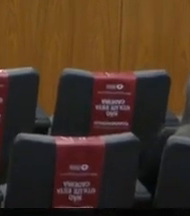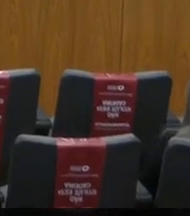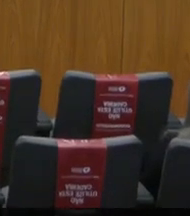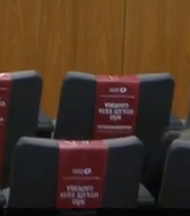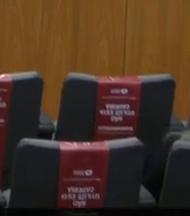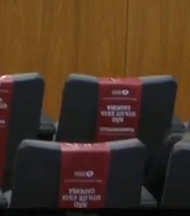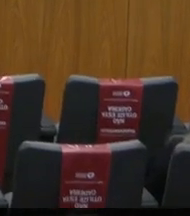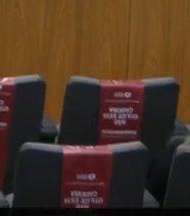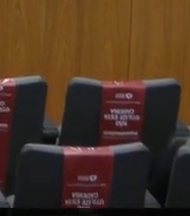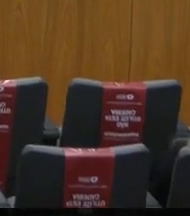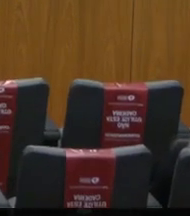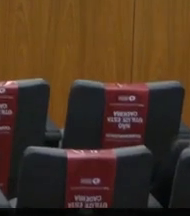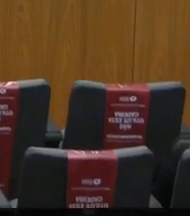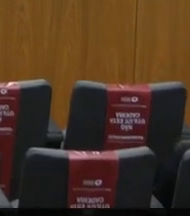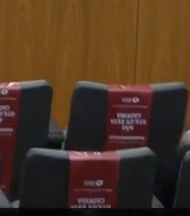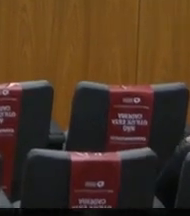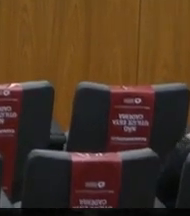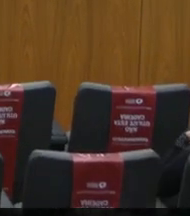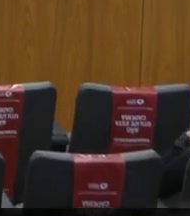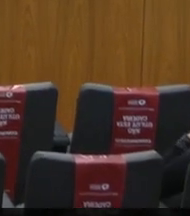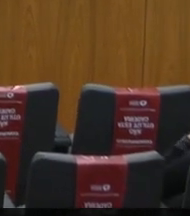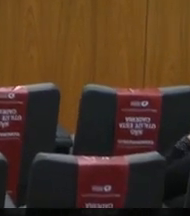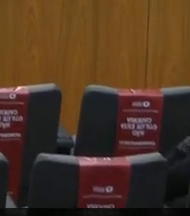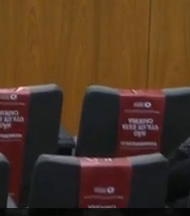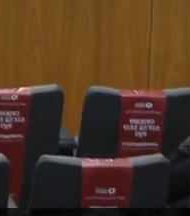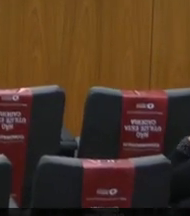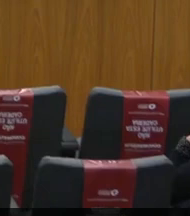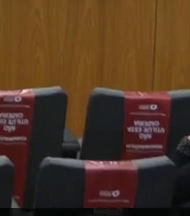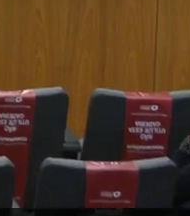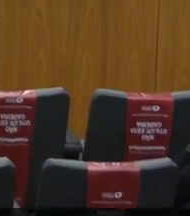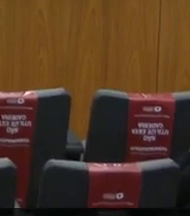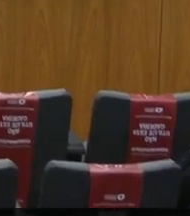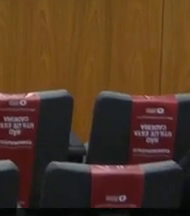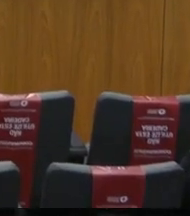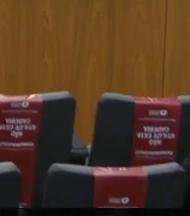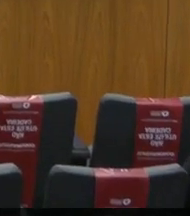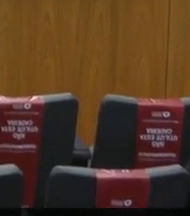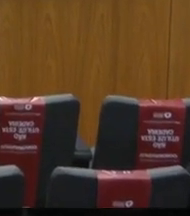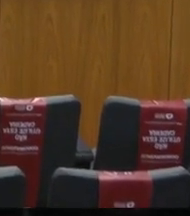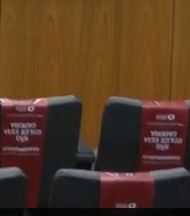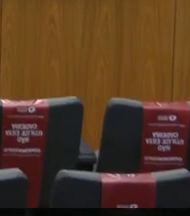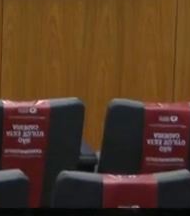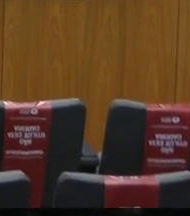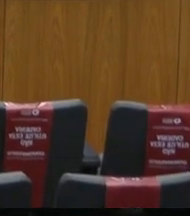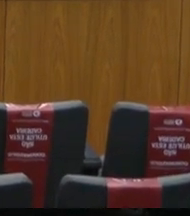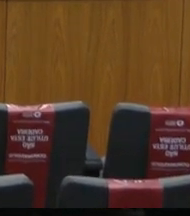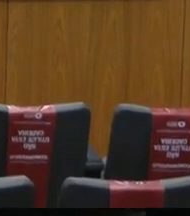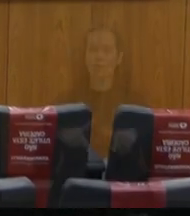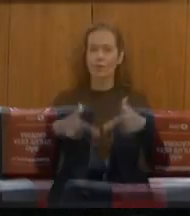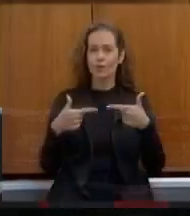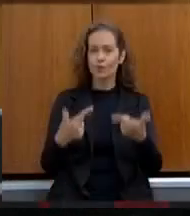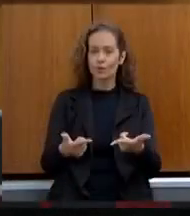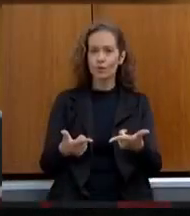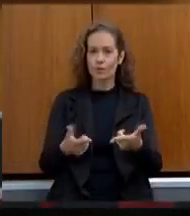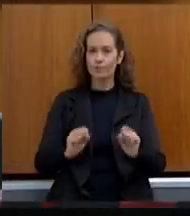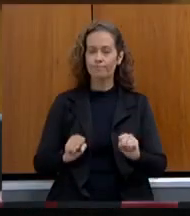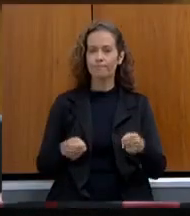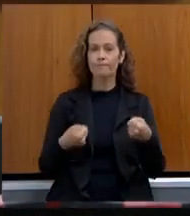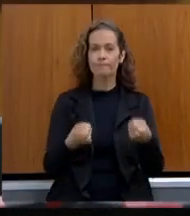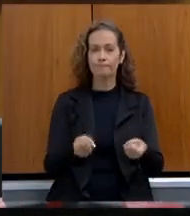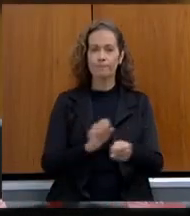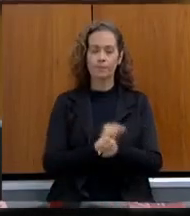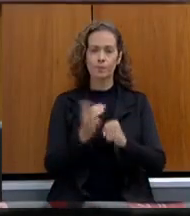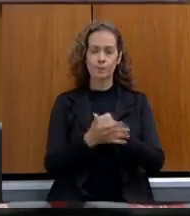edição as autoridades informaram sobre a gestão com destaque para as as os resultados para enfrentamento da